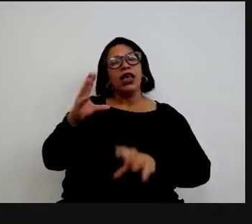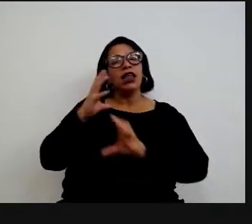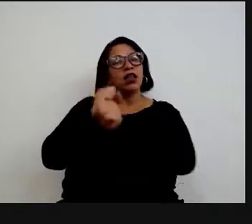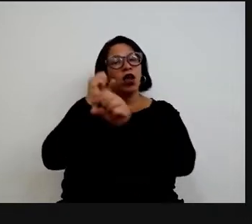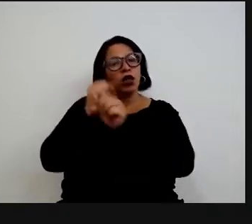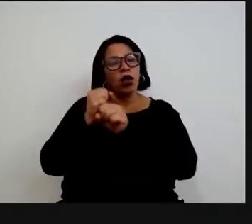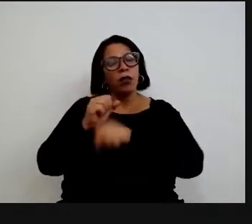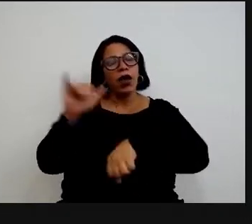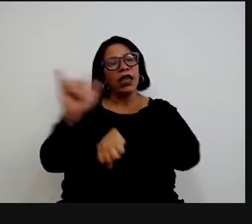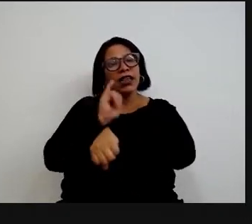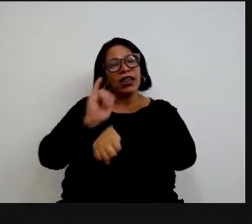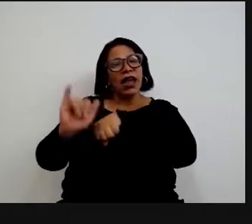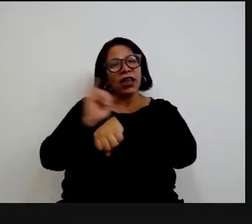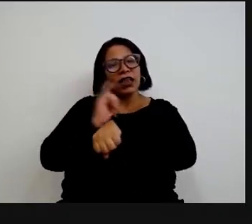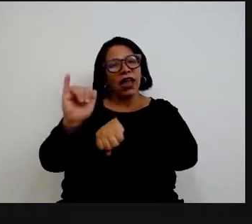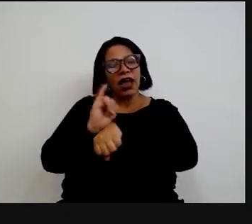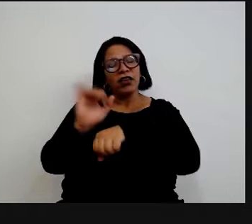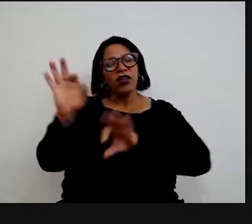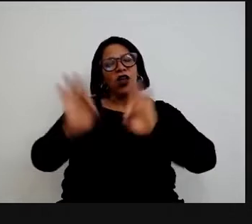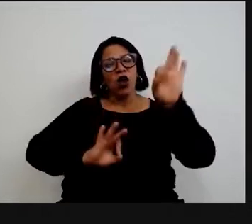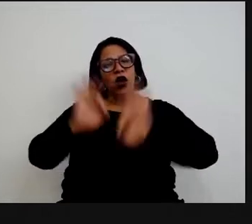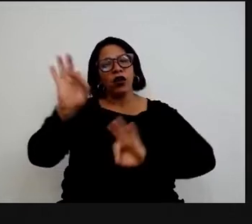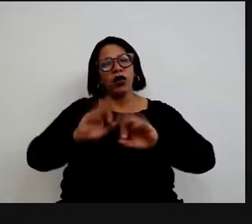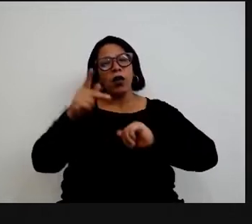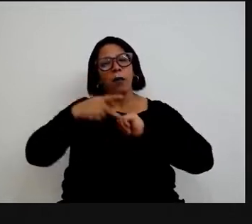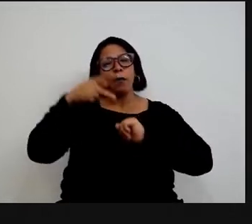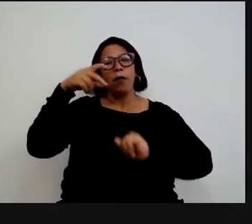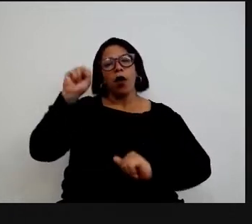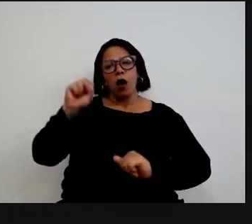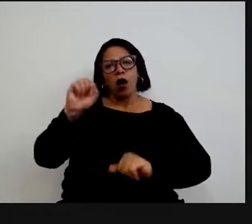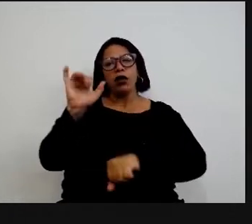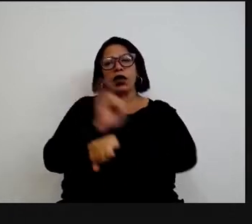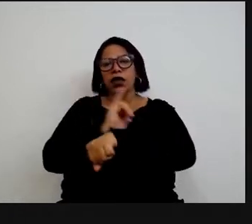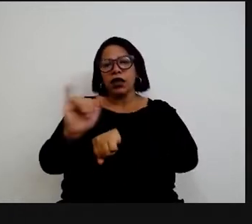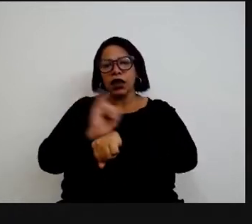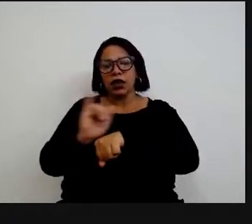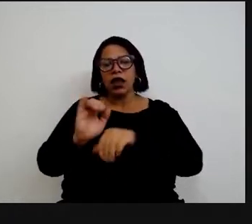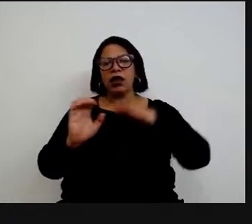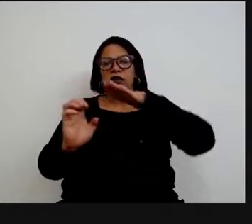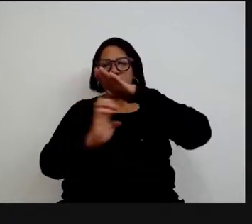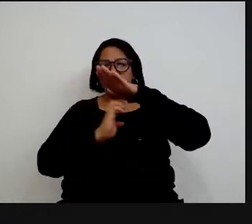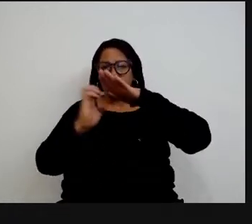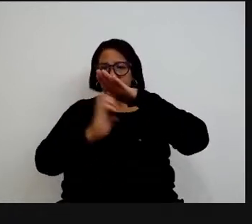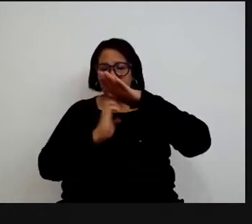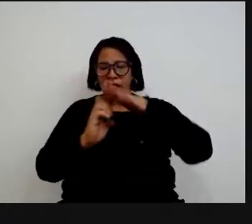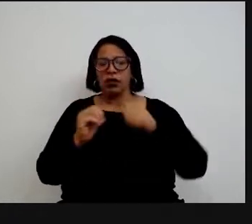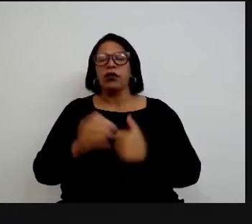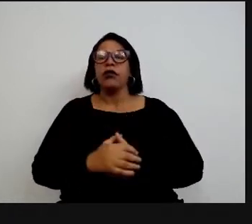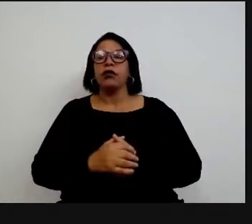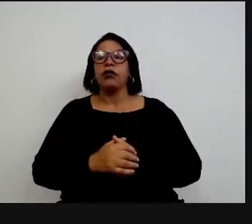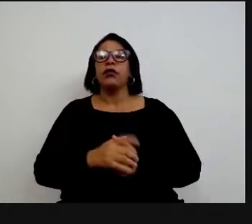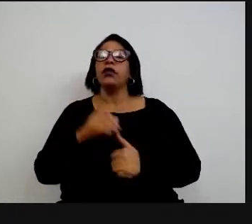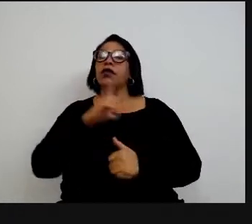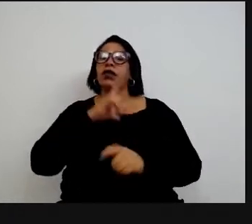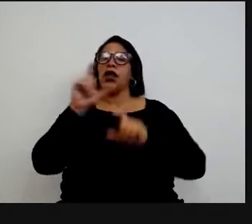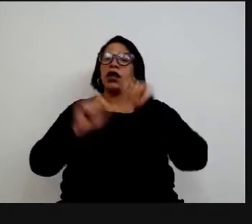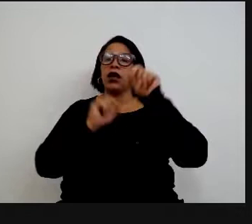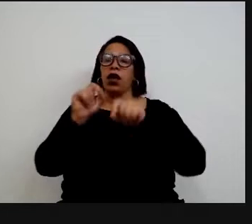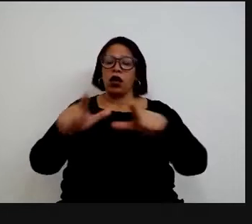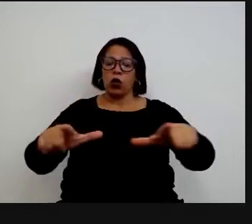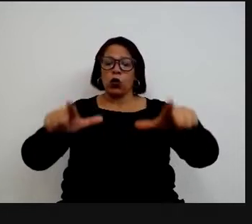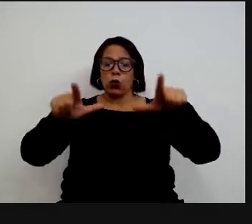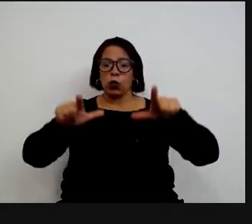e Gestão Estratégica das Organizações e pós-graduada em Gestão Estratégica Empresarial. Possui